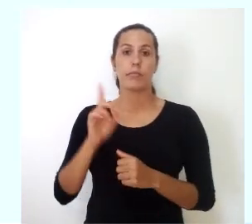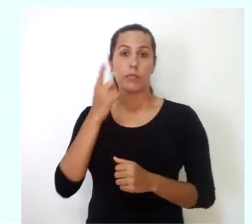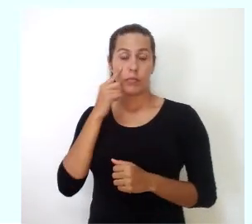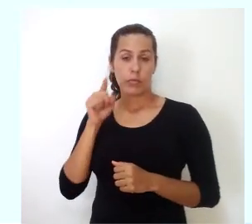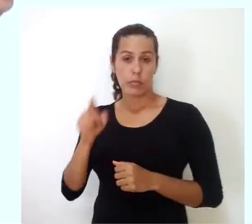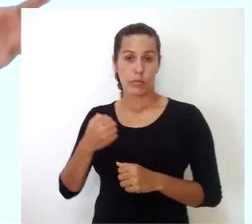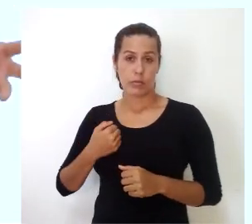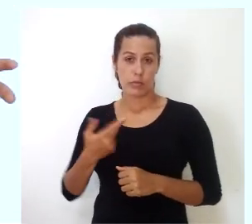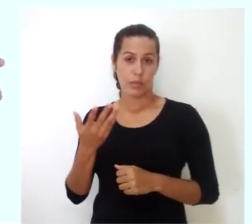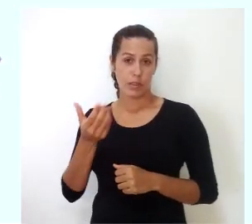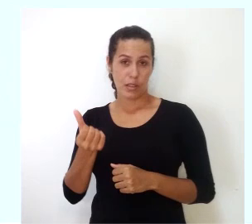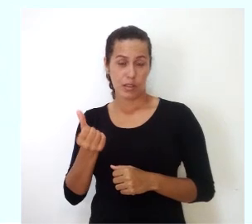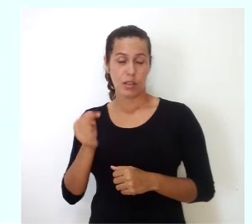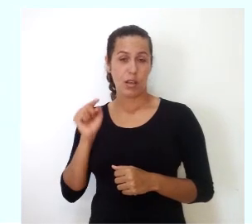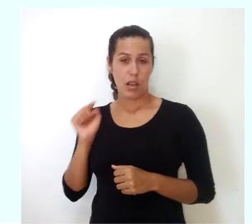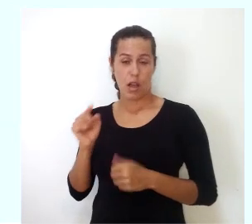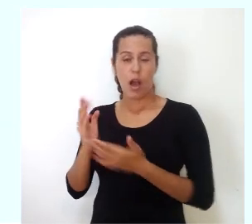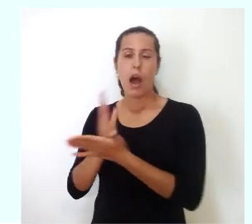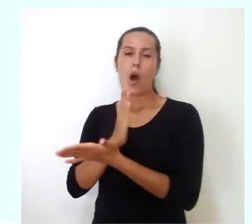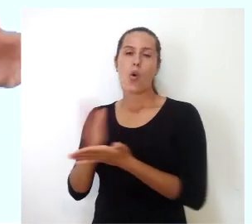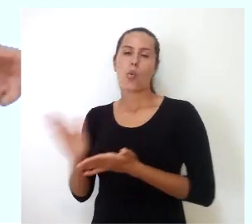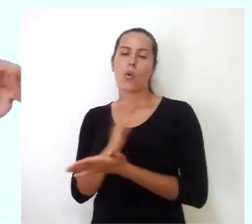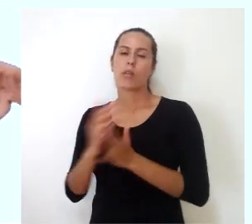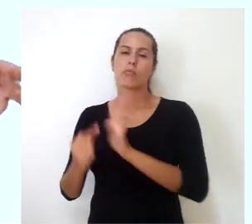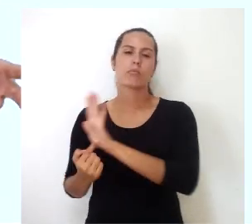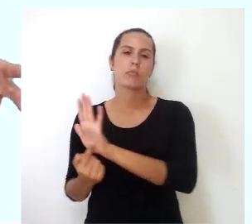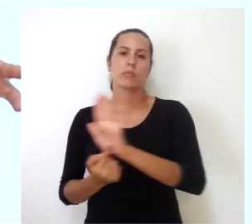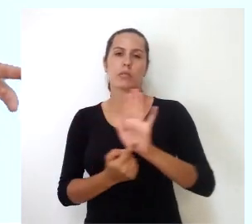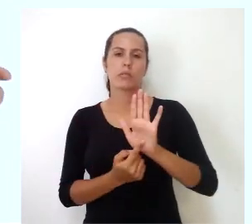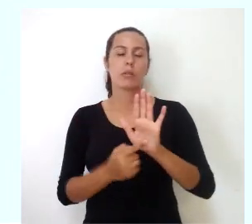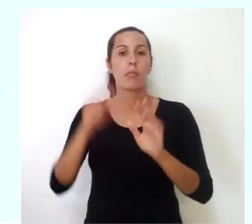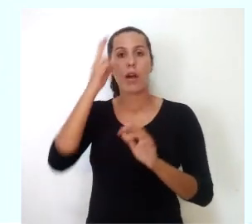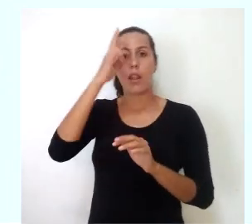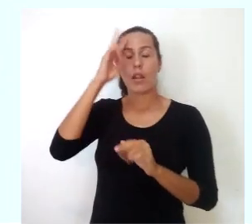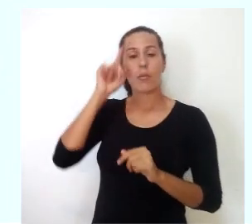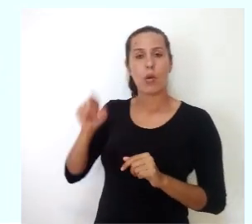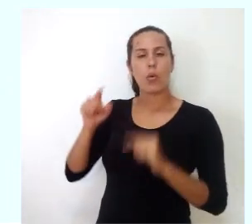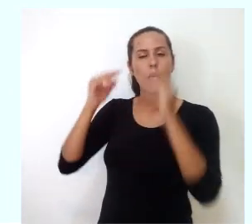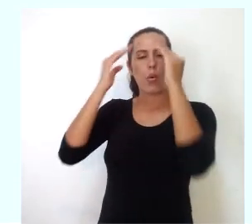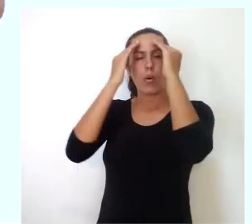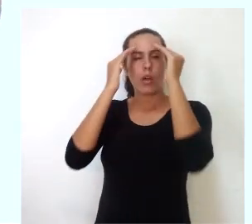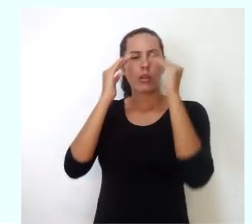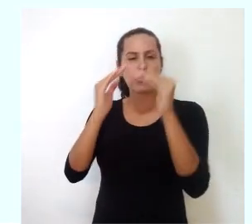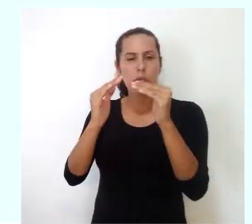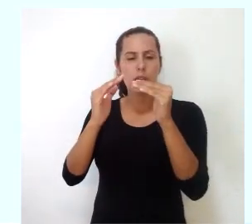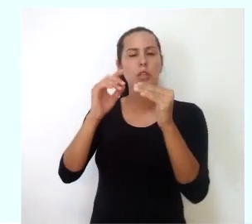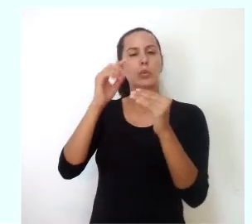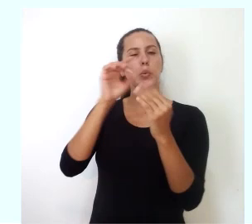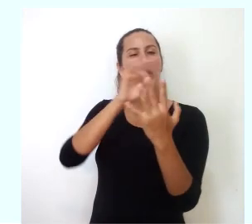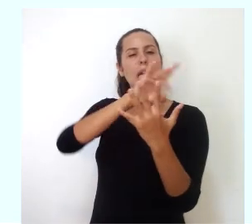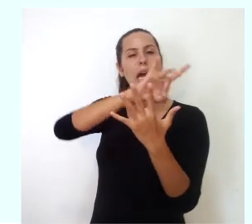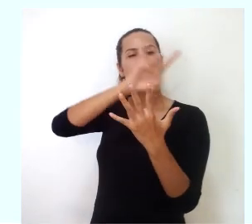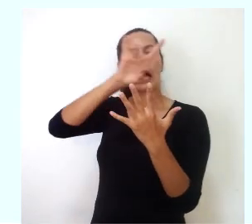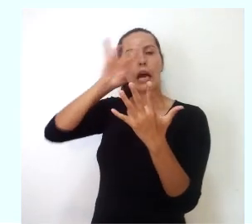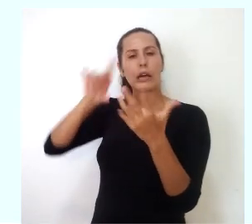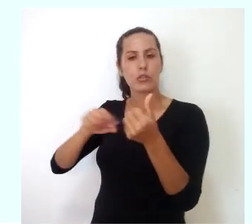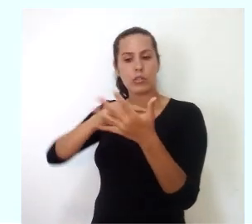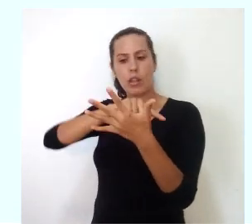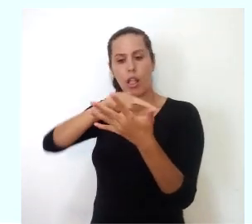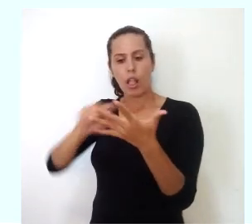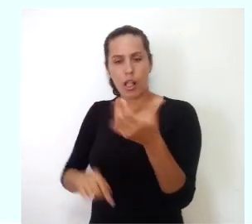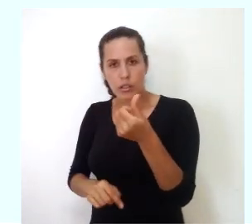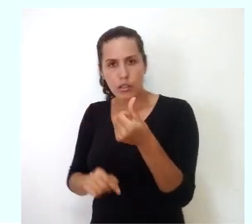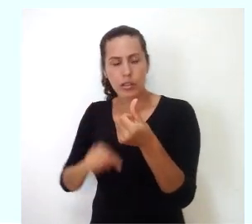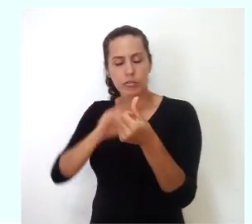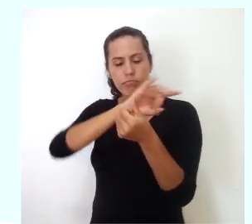no âmago, na essência delas, está o quê? O respeito, certo? Veja que cada tradição religiosa tem